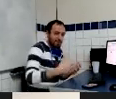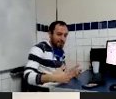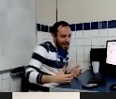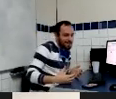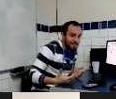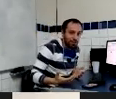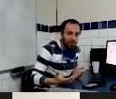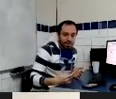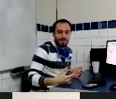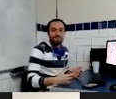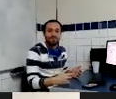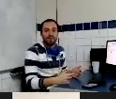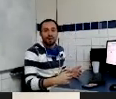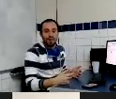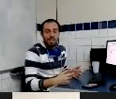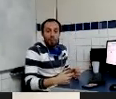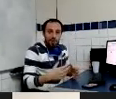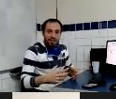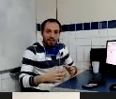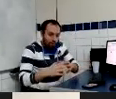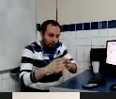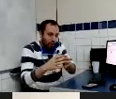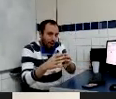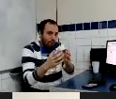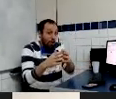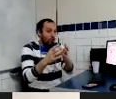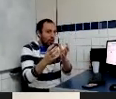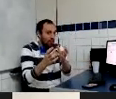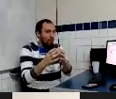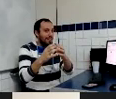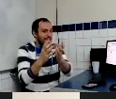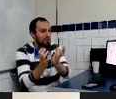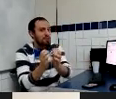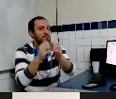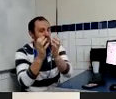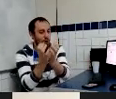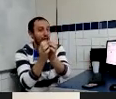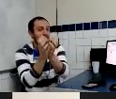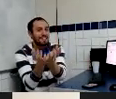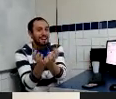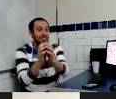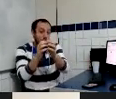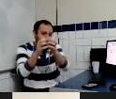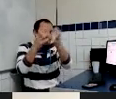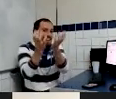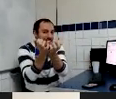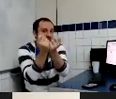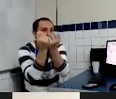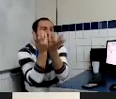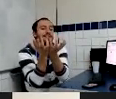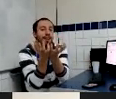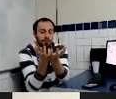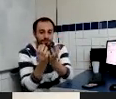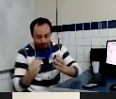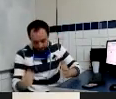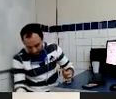vimos aí nos slides anteriores. Portanto, olha como vai estar se aproximando com a nossa cidade. Olha como a cidade, ela